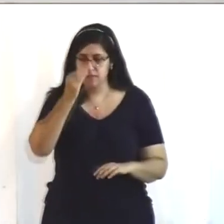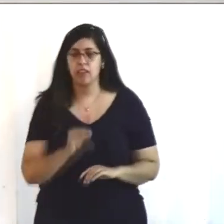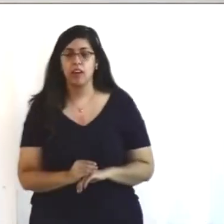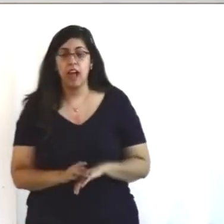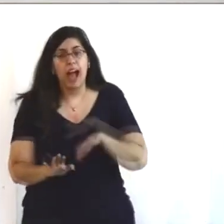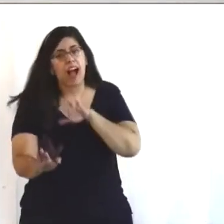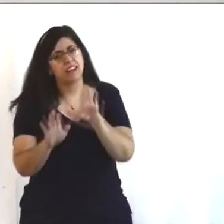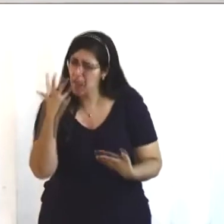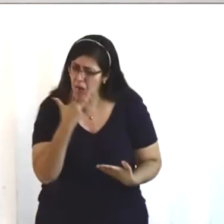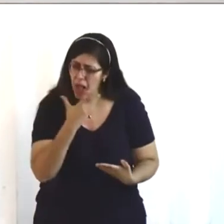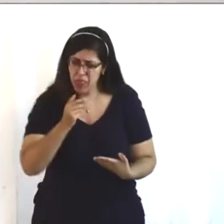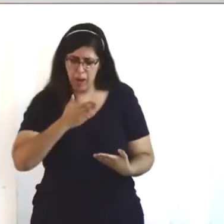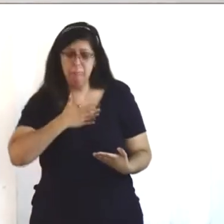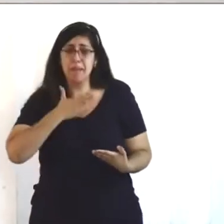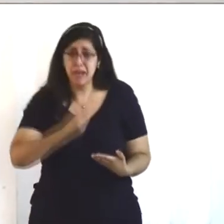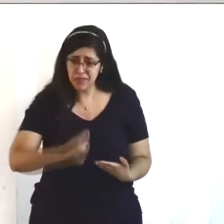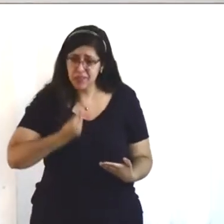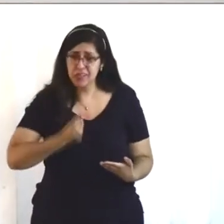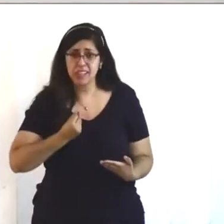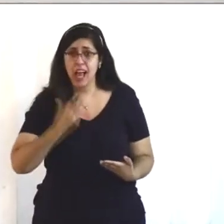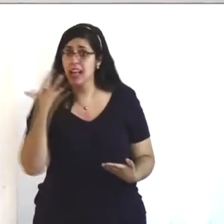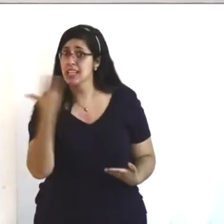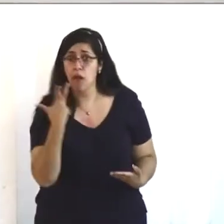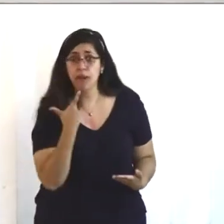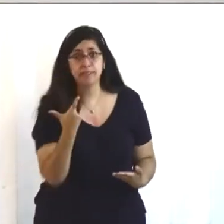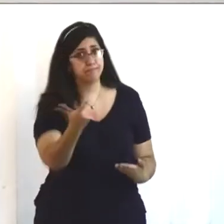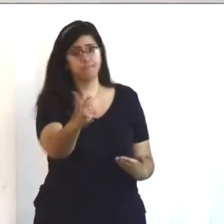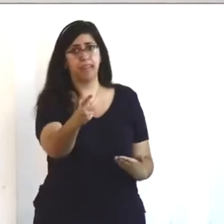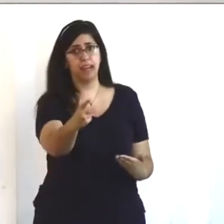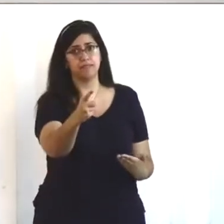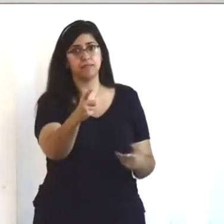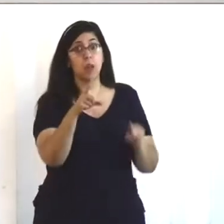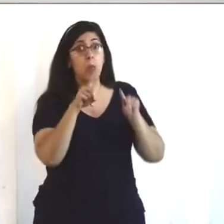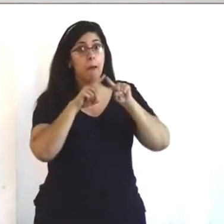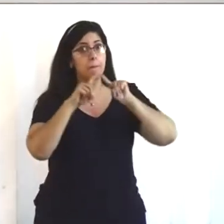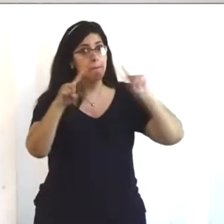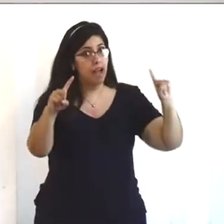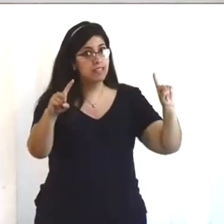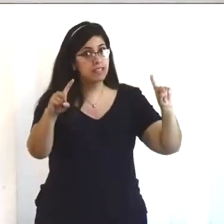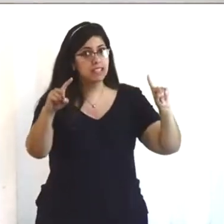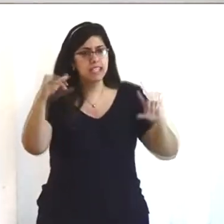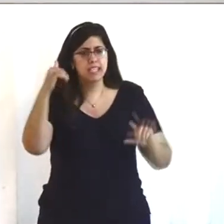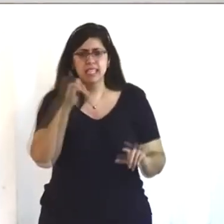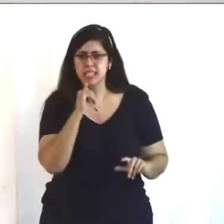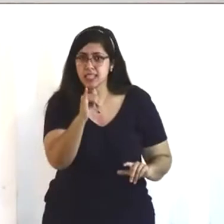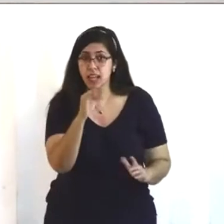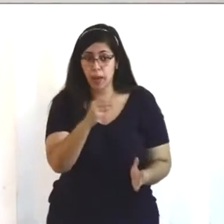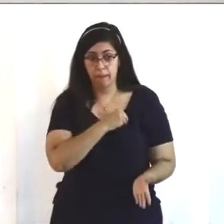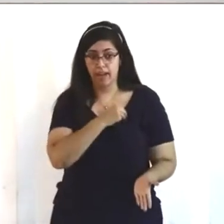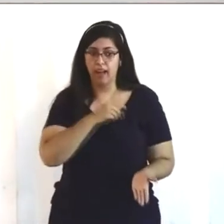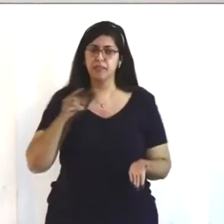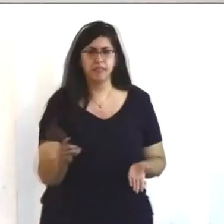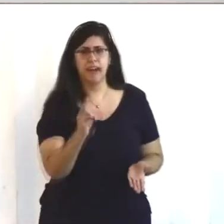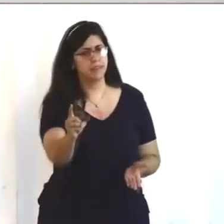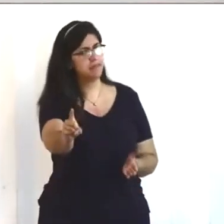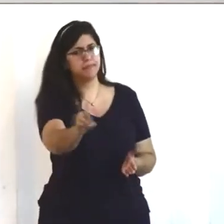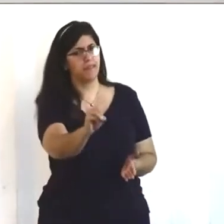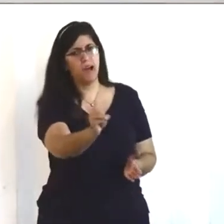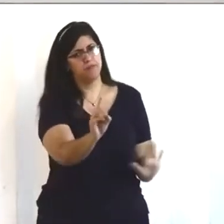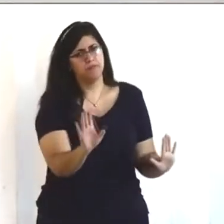dentes. Era sofrido ouvir aquilo. E quanto mais ele falava da graça, mais eles